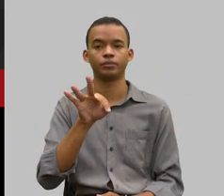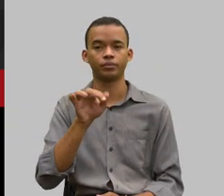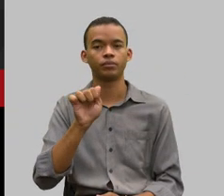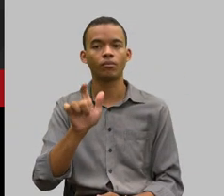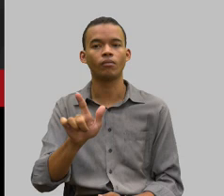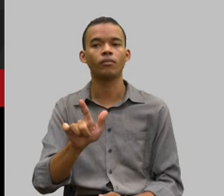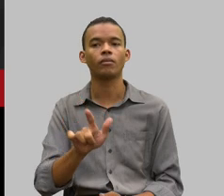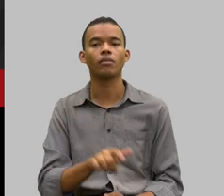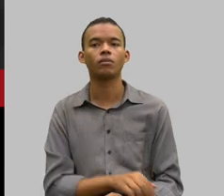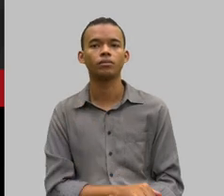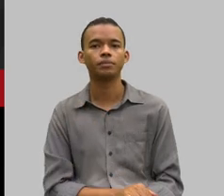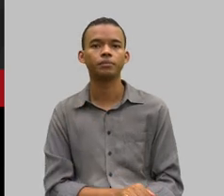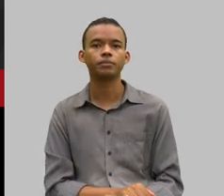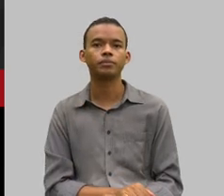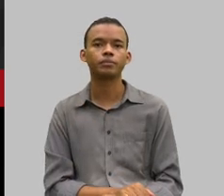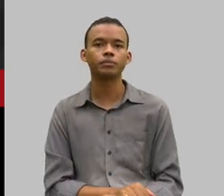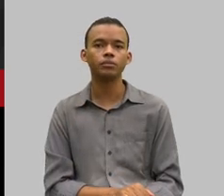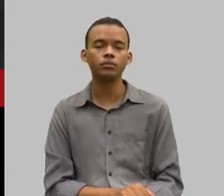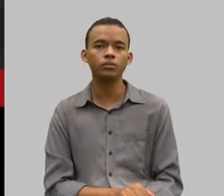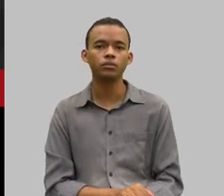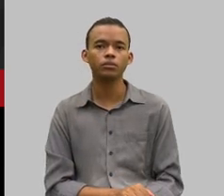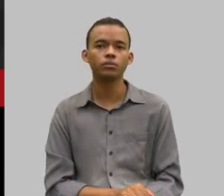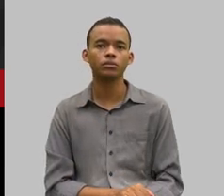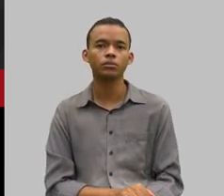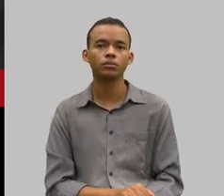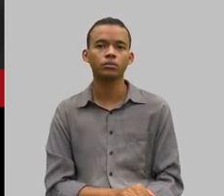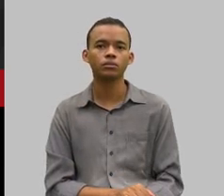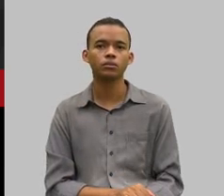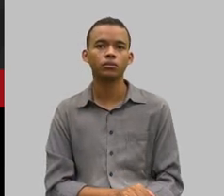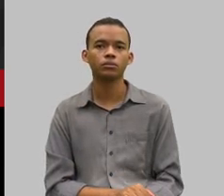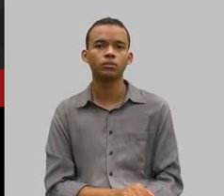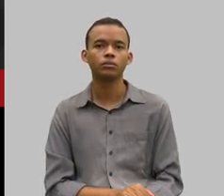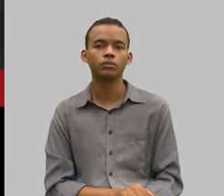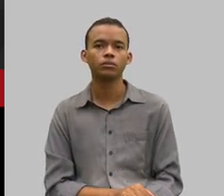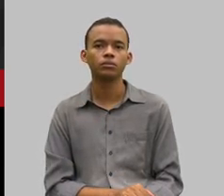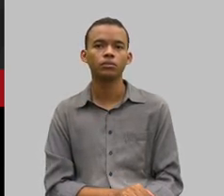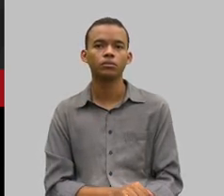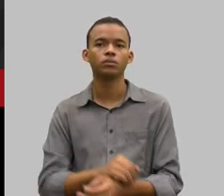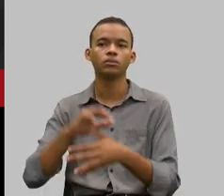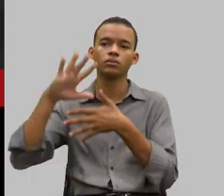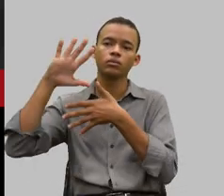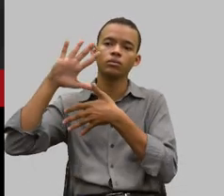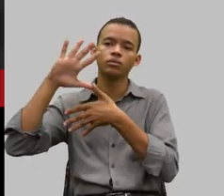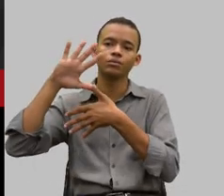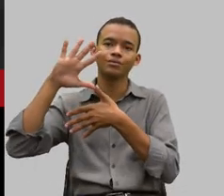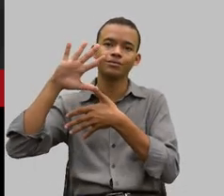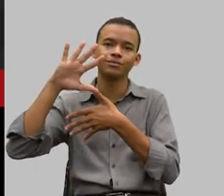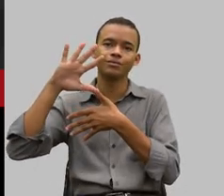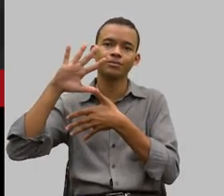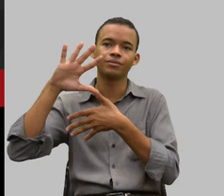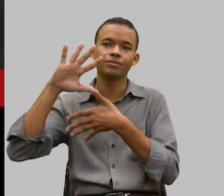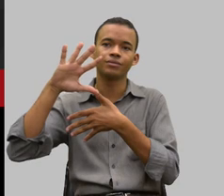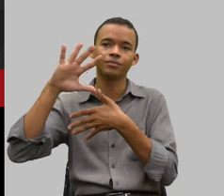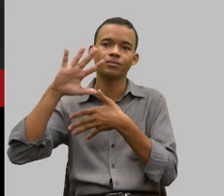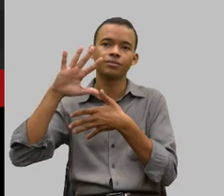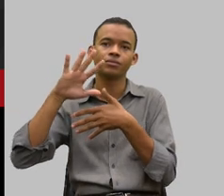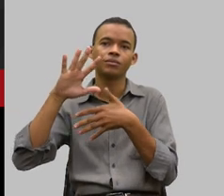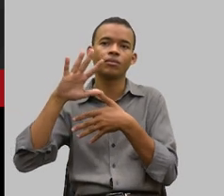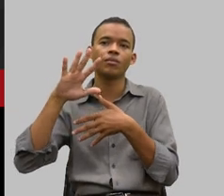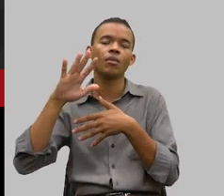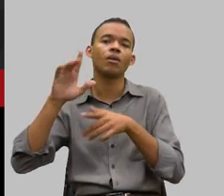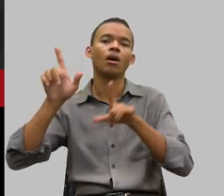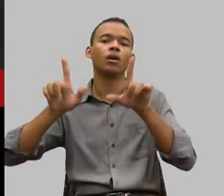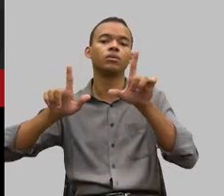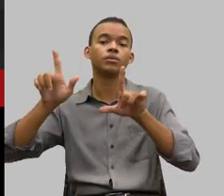Minas aí a gente tem um mapa de apresentação do da Rede Minas de alcance o que pode significar aí o tanto que a gente tá